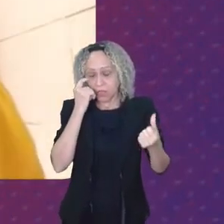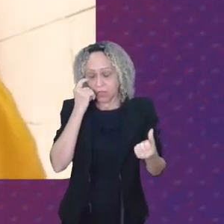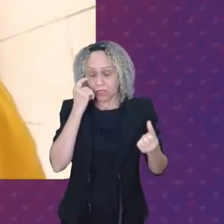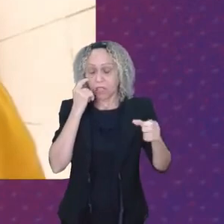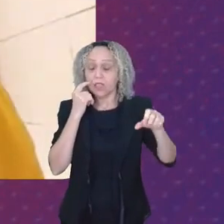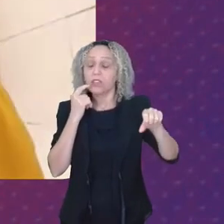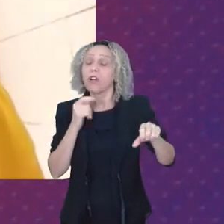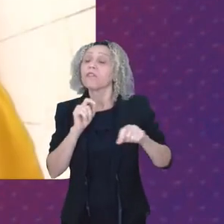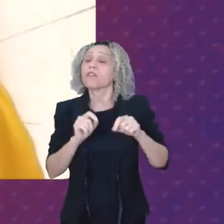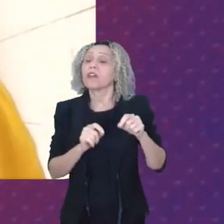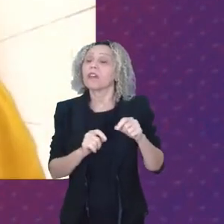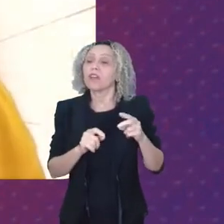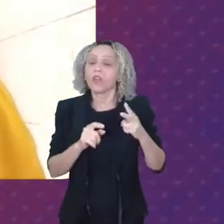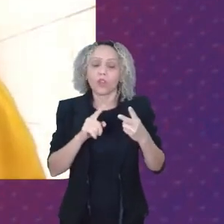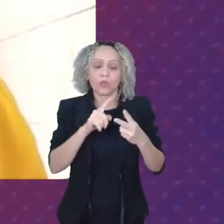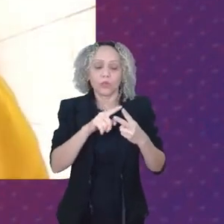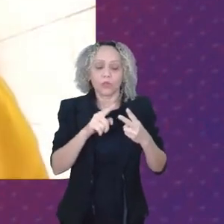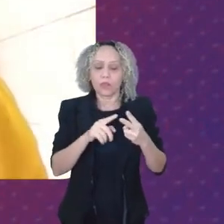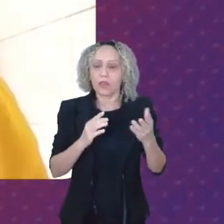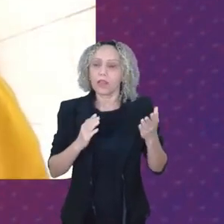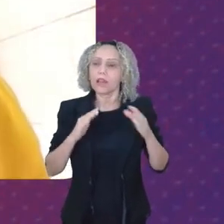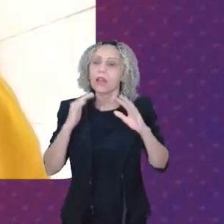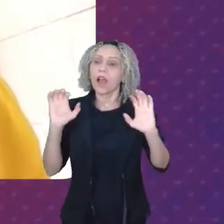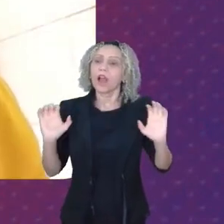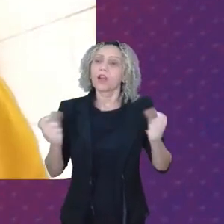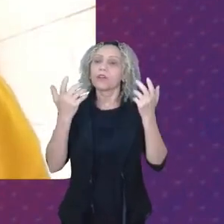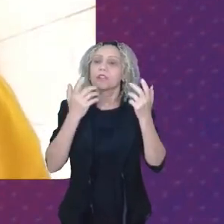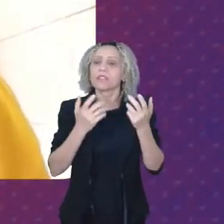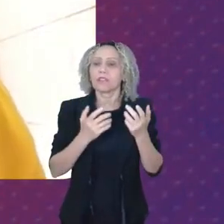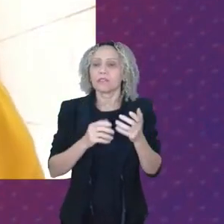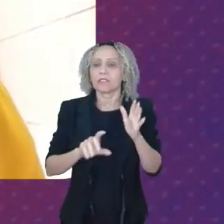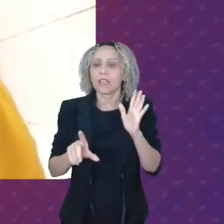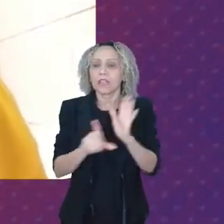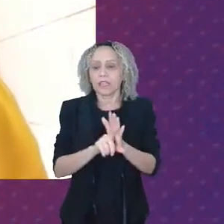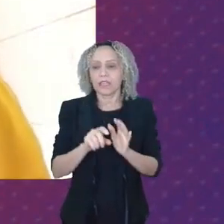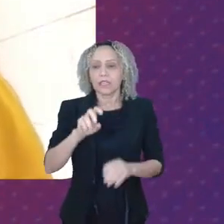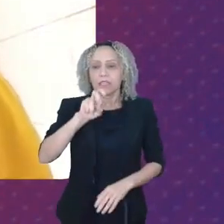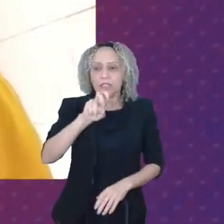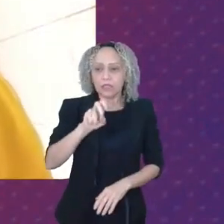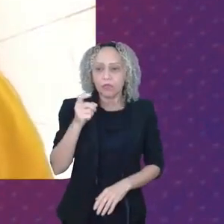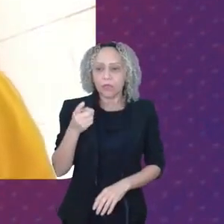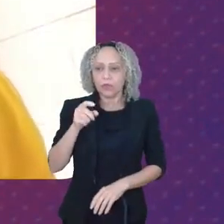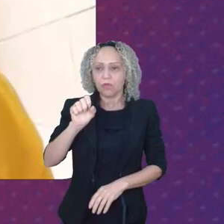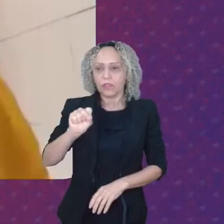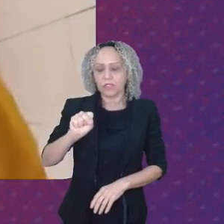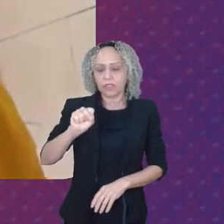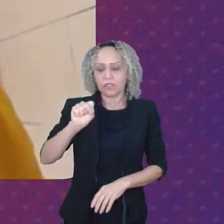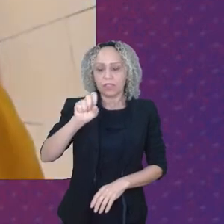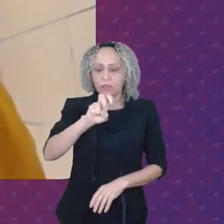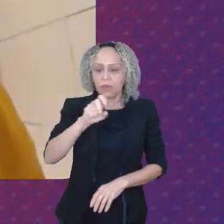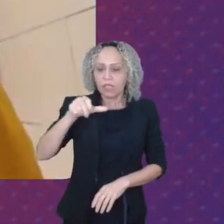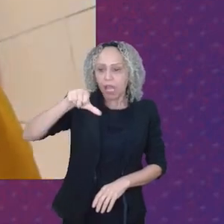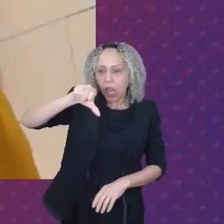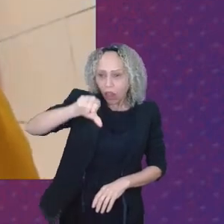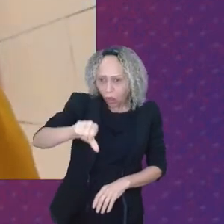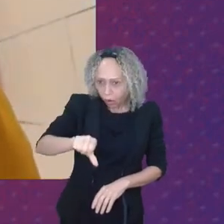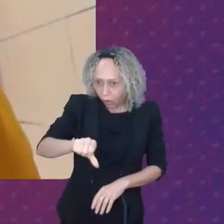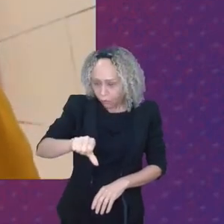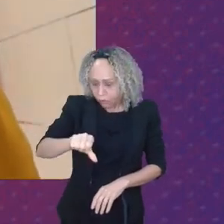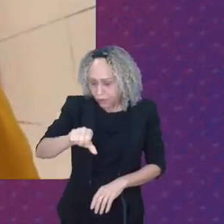Lei 5.859, que foi aprovada em dezembro de 1972, entrou em vigor em abril